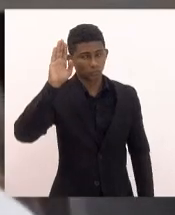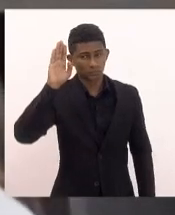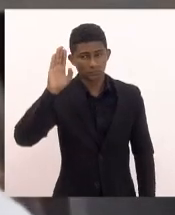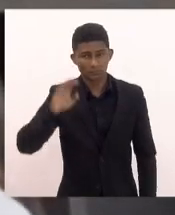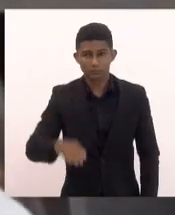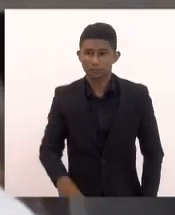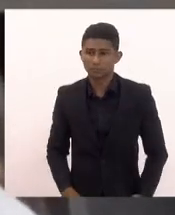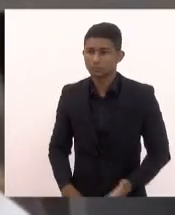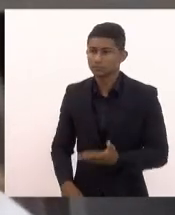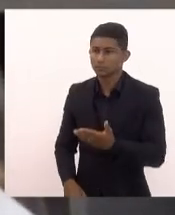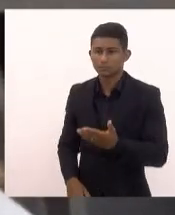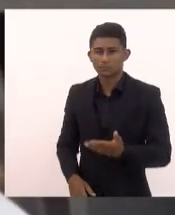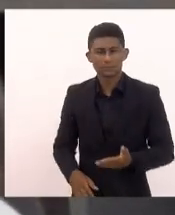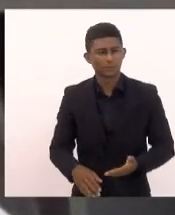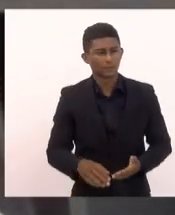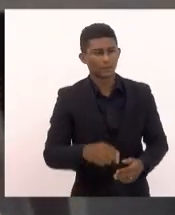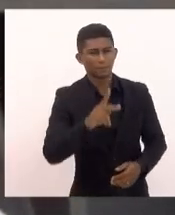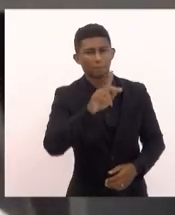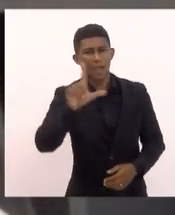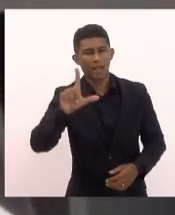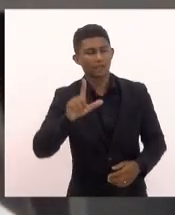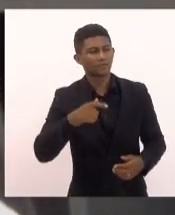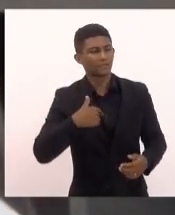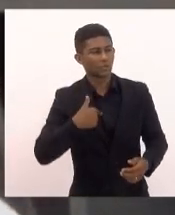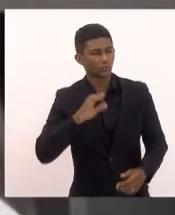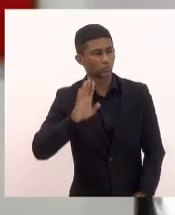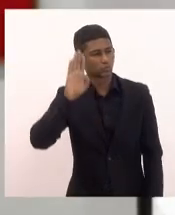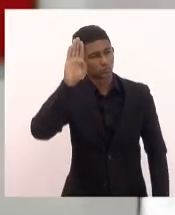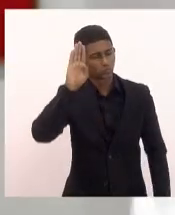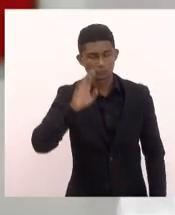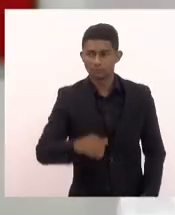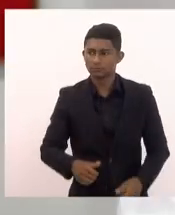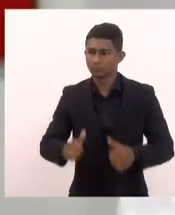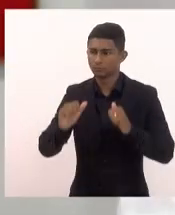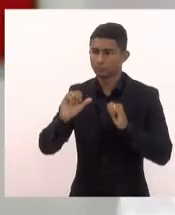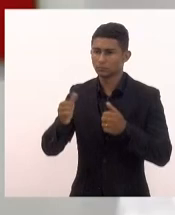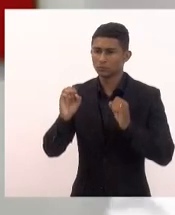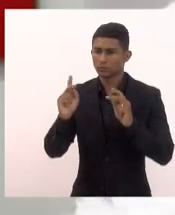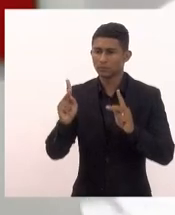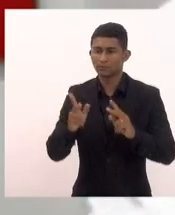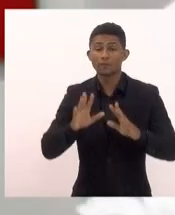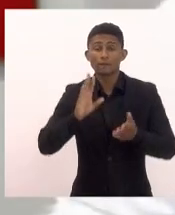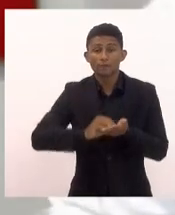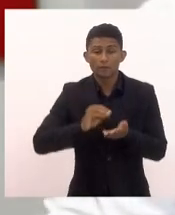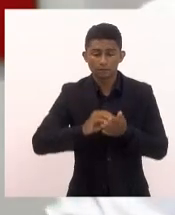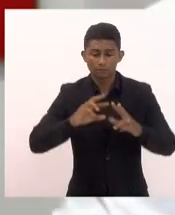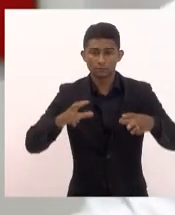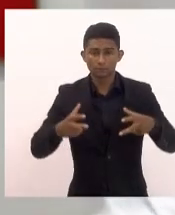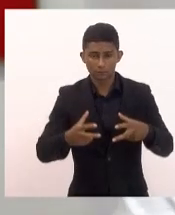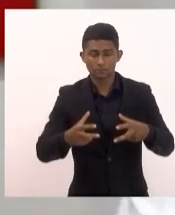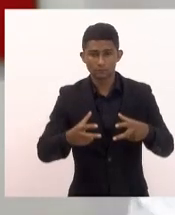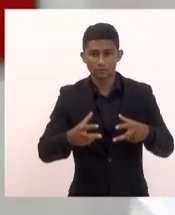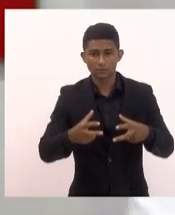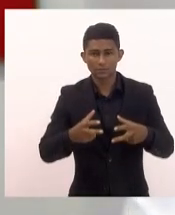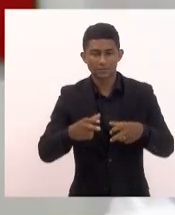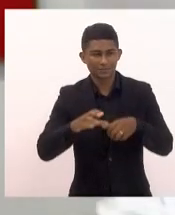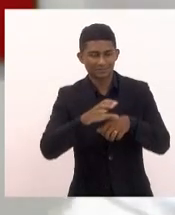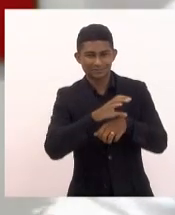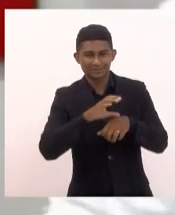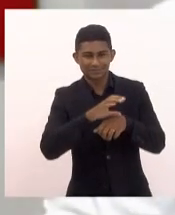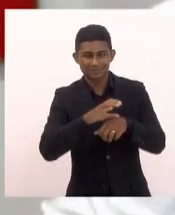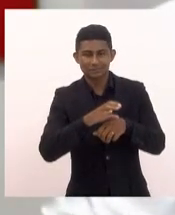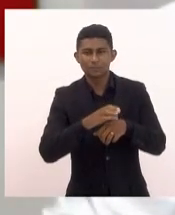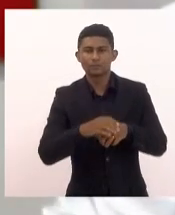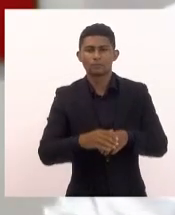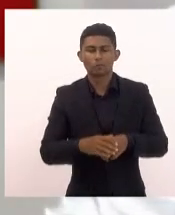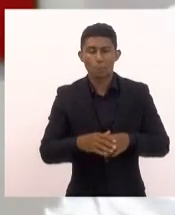gentileza, hein? Sobre o seu PL, uma questão de ordem. Tá, ok. Pareceres da Comissão de Constituição e Justiça para Constitucionalidade, Economia, Indústria e